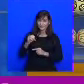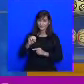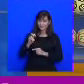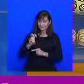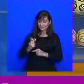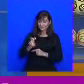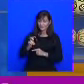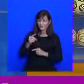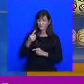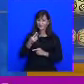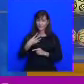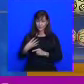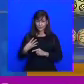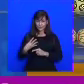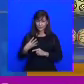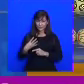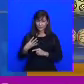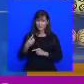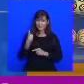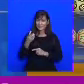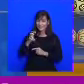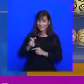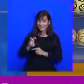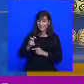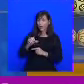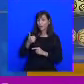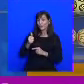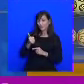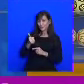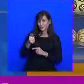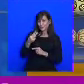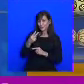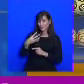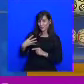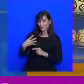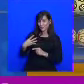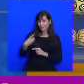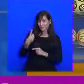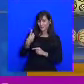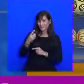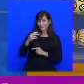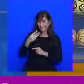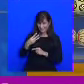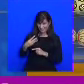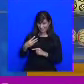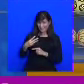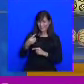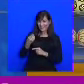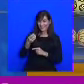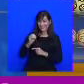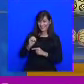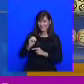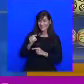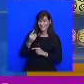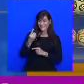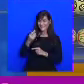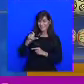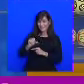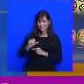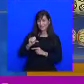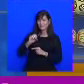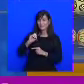23, 05, 14, 15, 11, 24, 13,